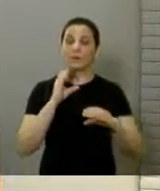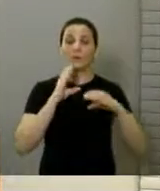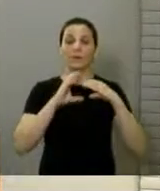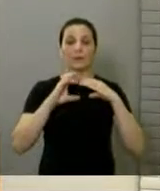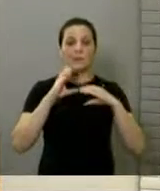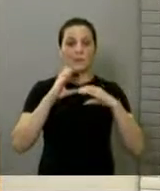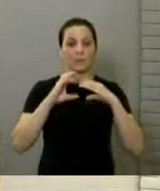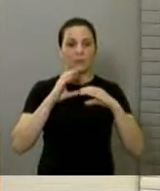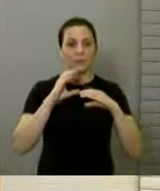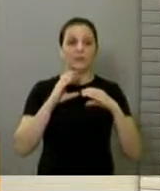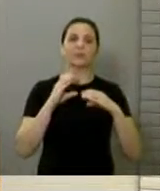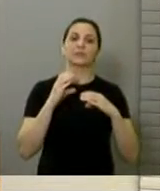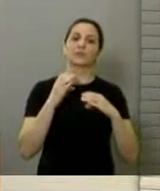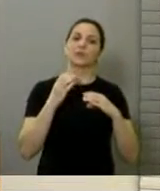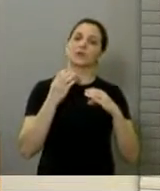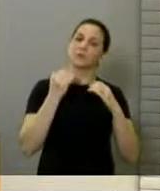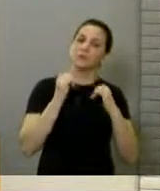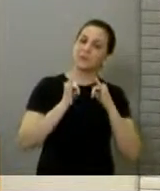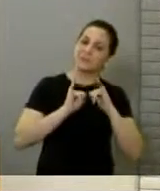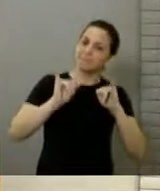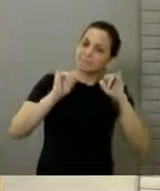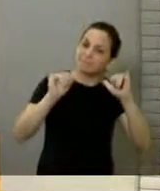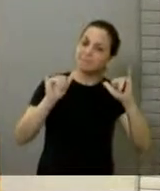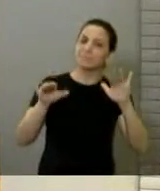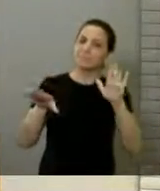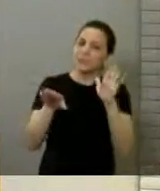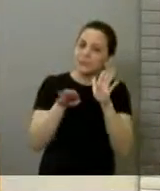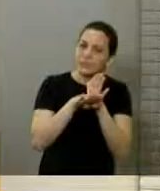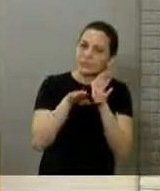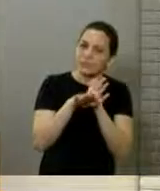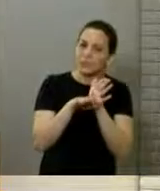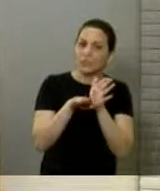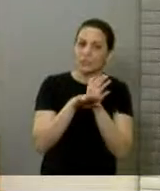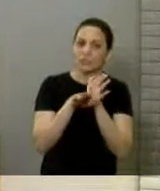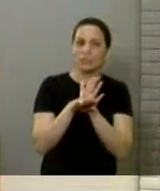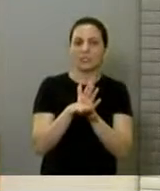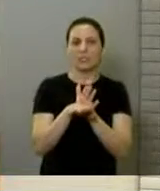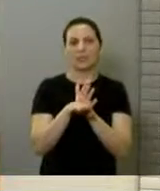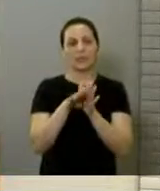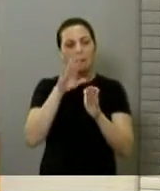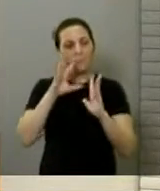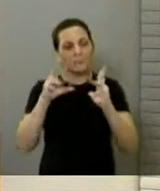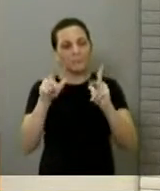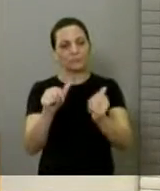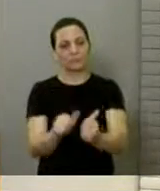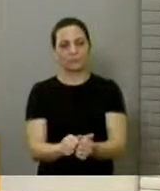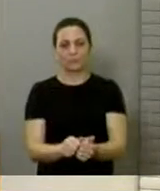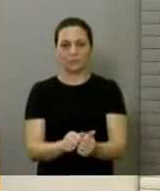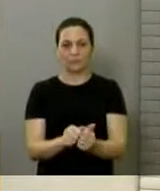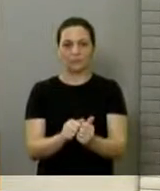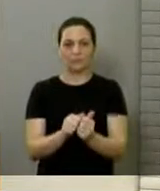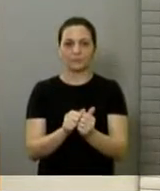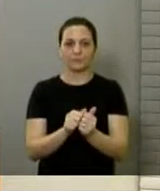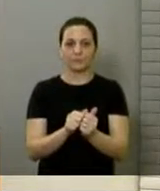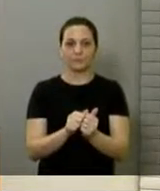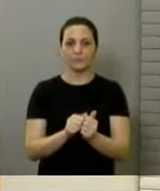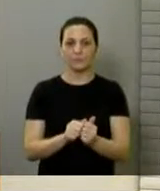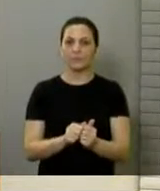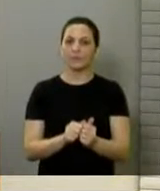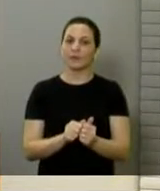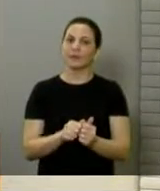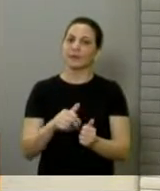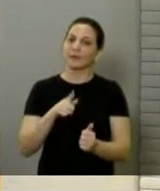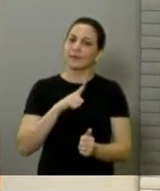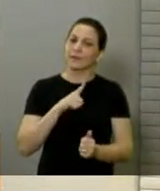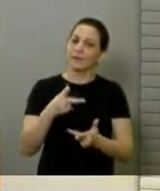comunicação, com os dados sendo transmitidos, isso chega. E chega a todo mundo. A gente recebe